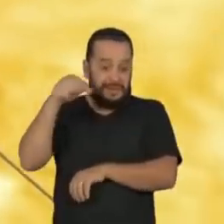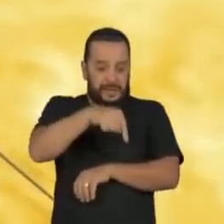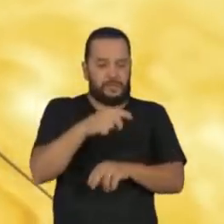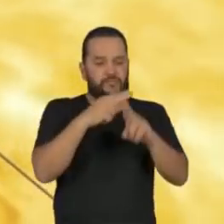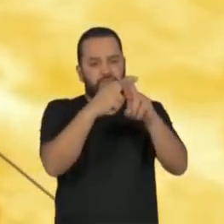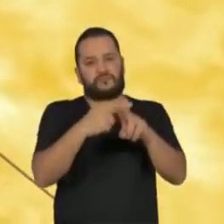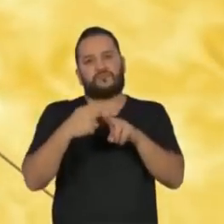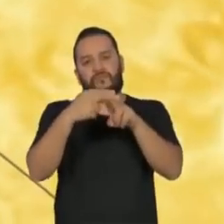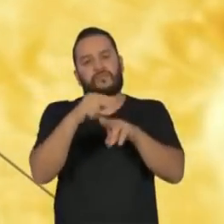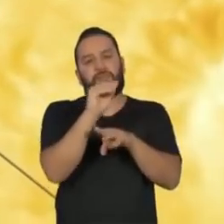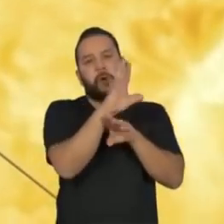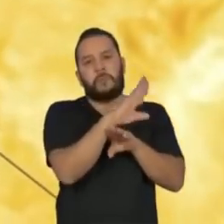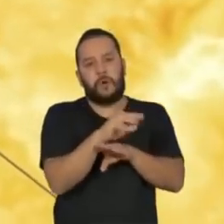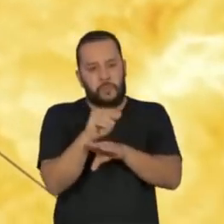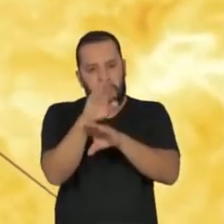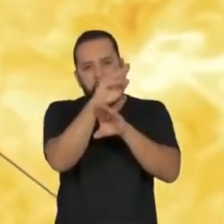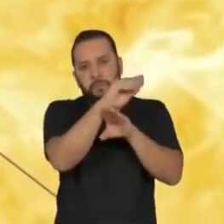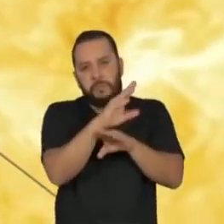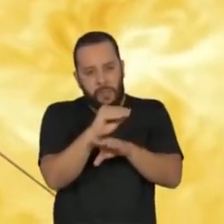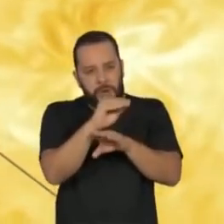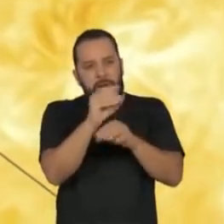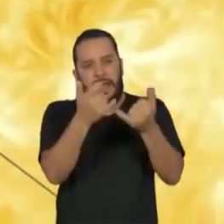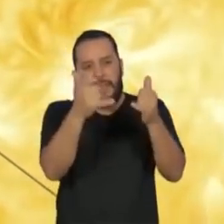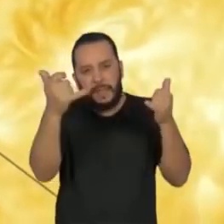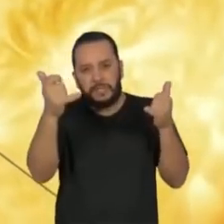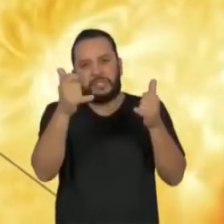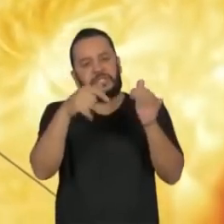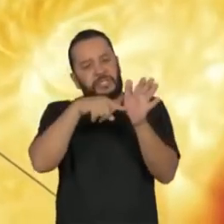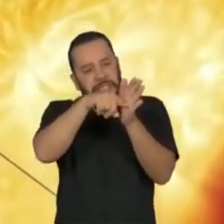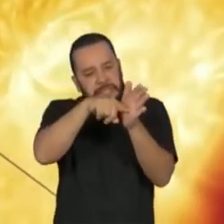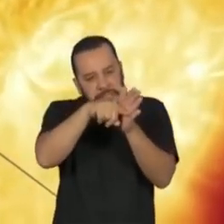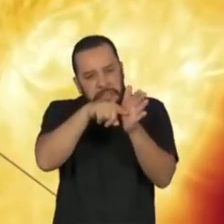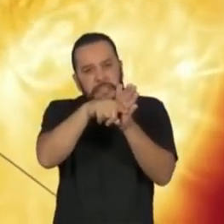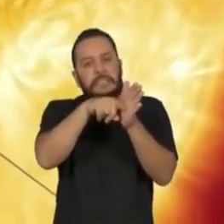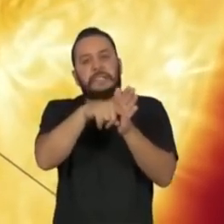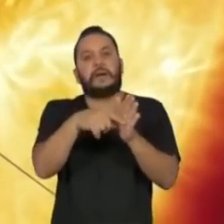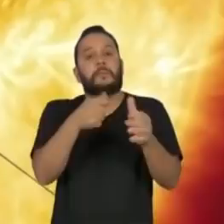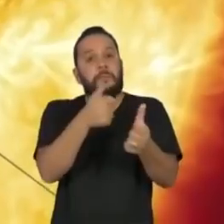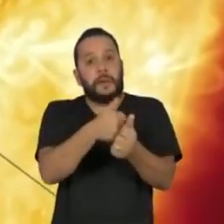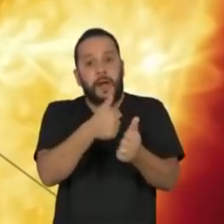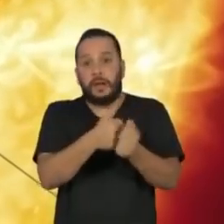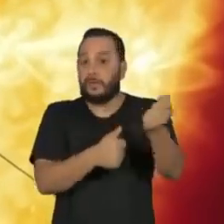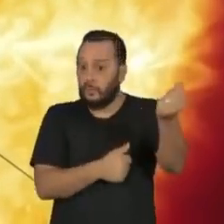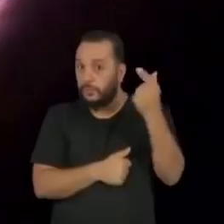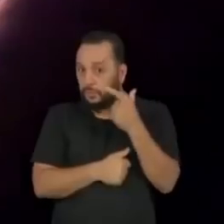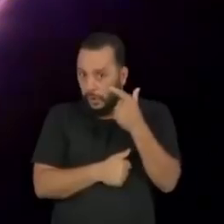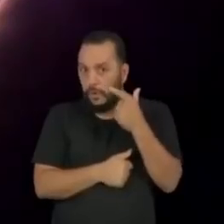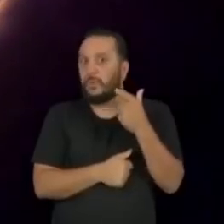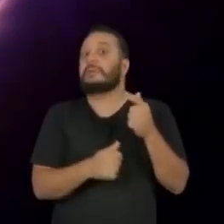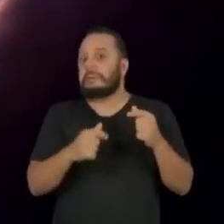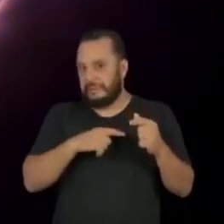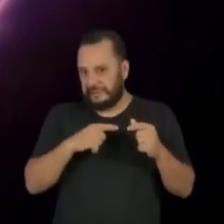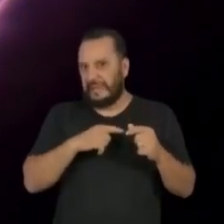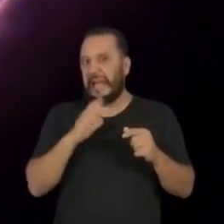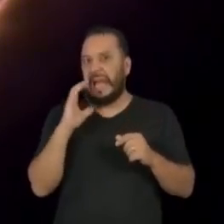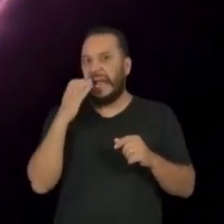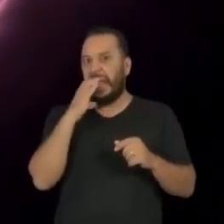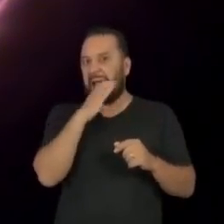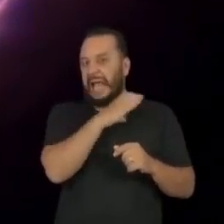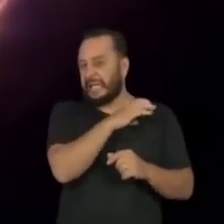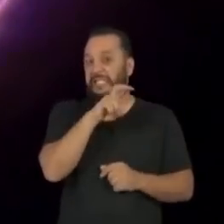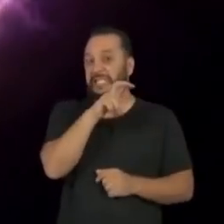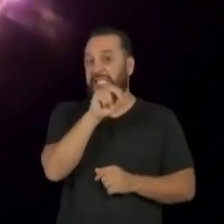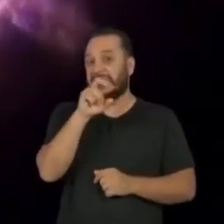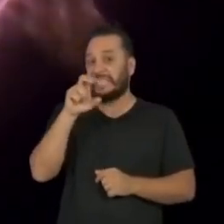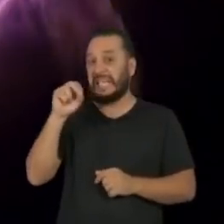campos e ondas e partículas energéticas muito próximas ao Sol e deve ser submetido a temperaturas superiores a 500